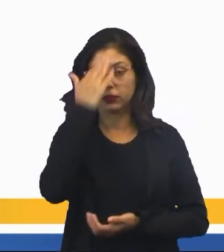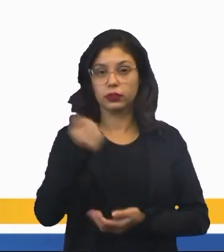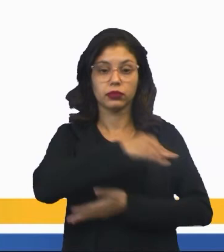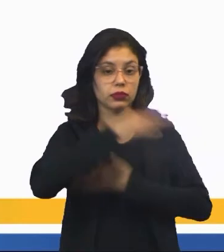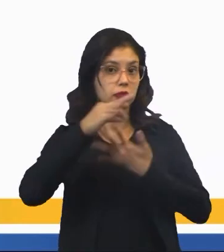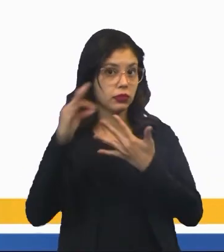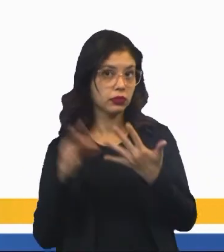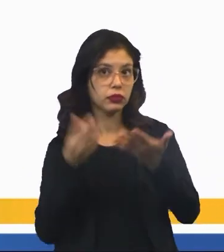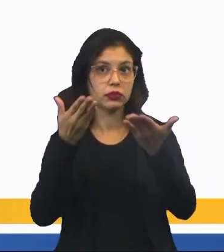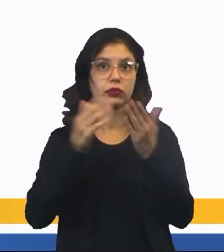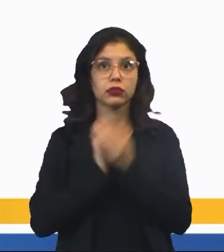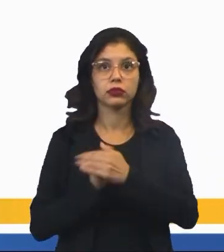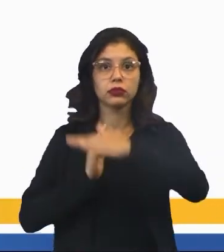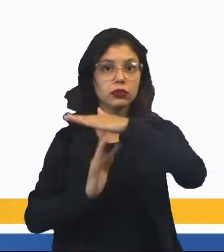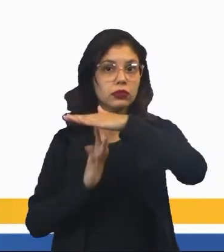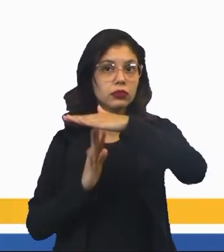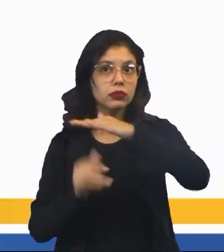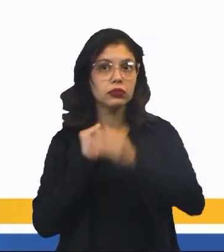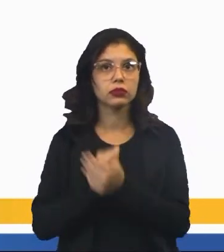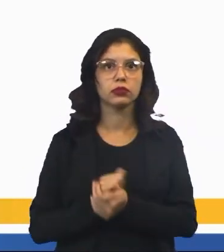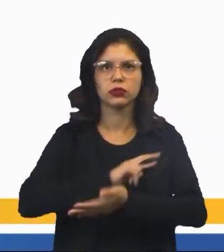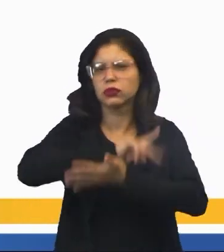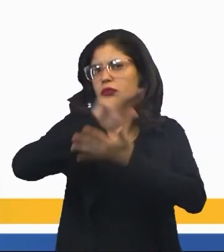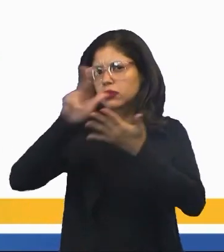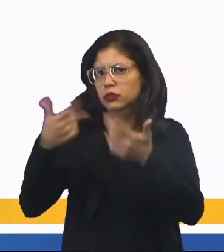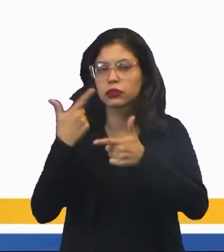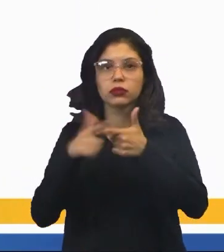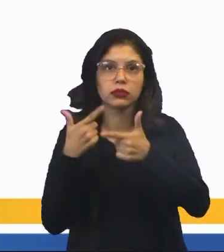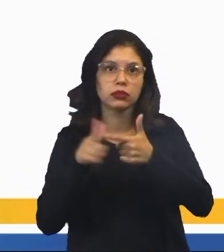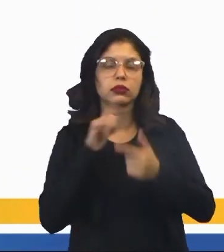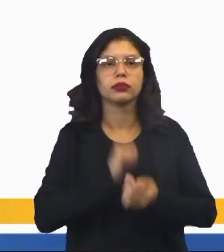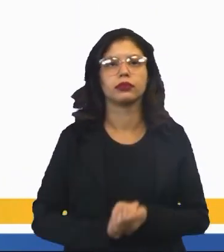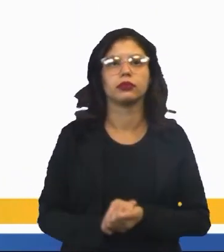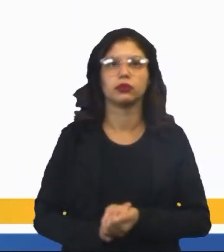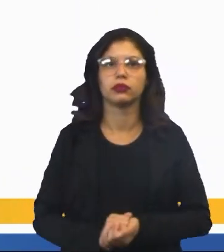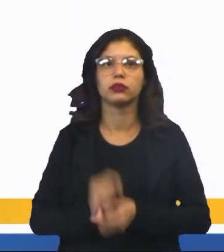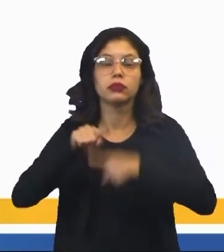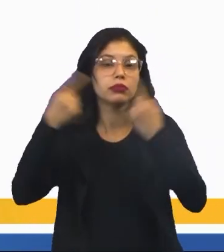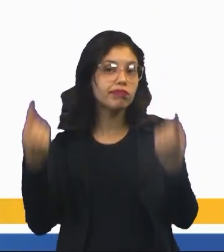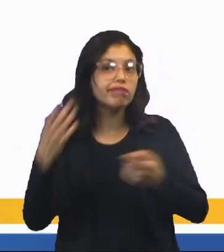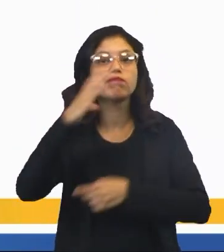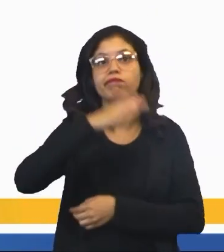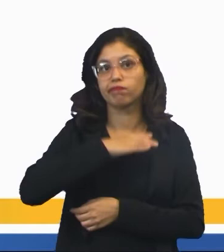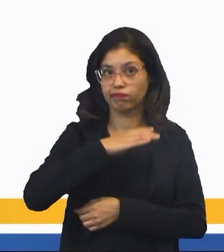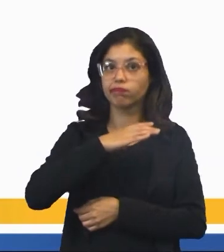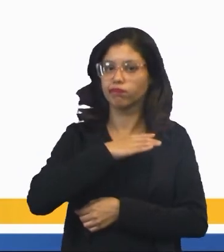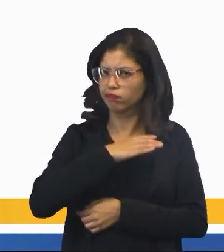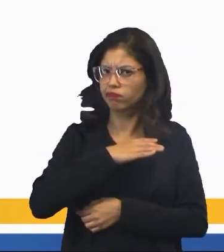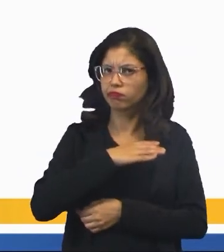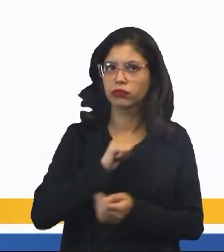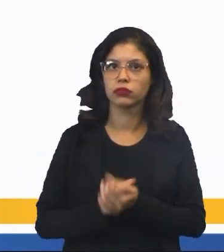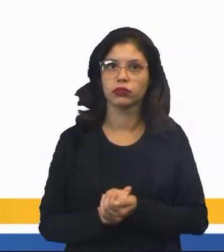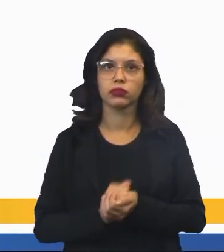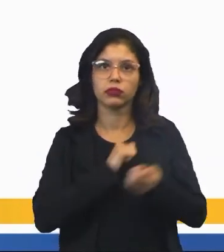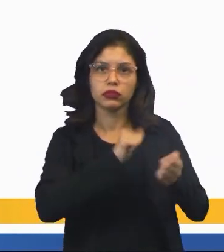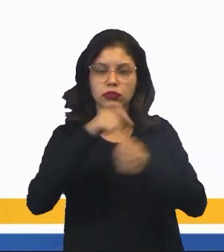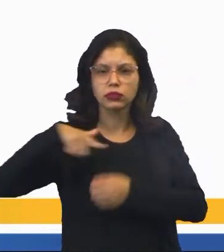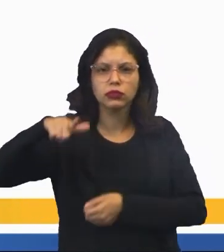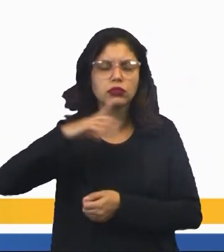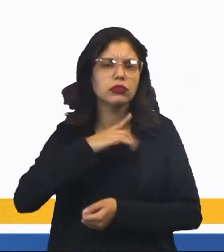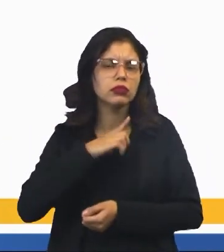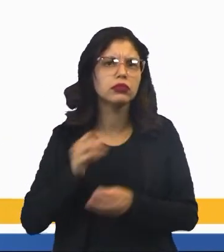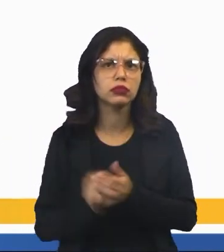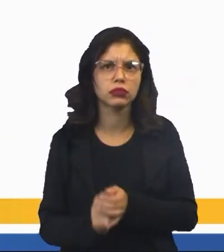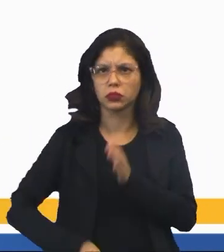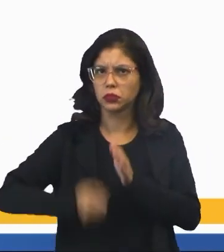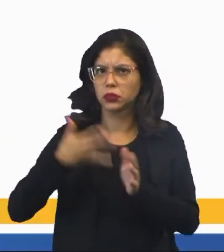Sabemos que esses tipos de migração geram diversos problemas. Mas e na cidade, nas áreas urbanas, será